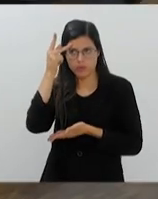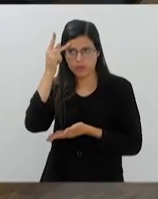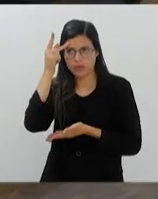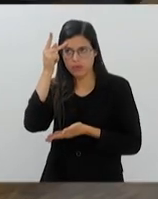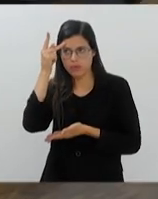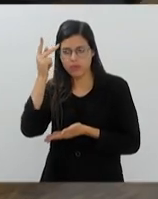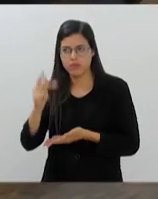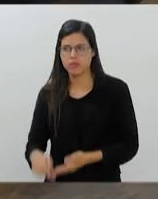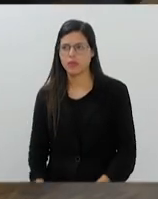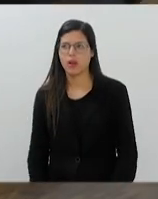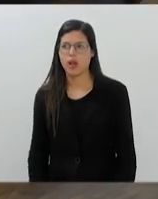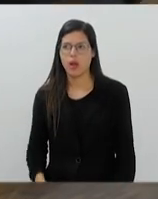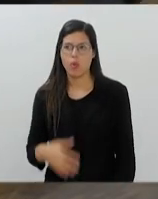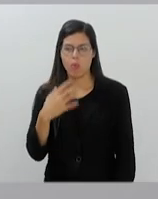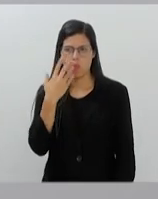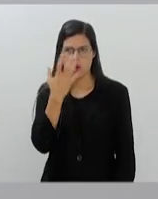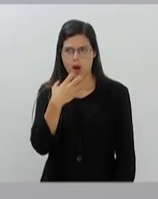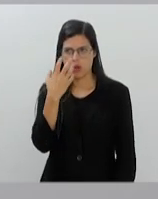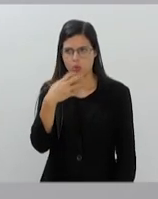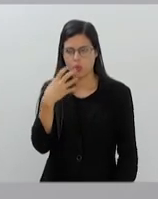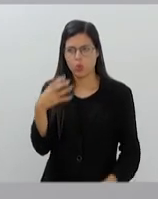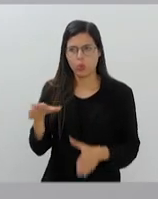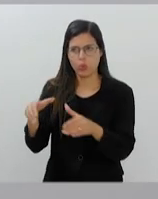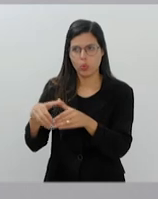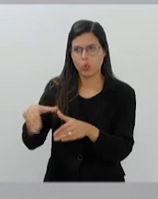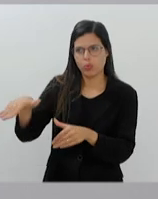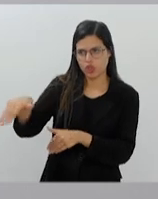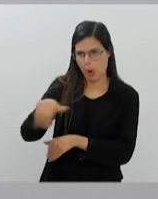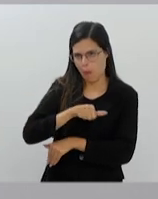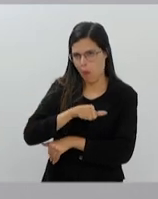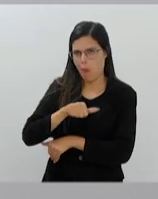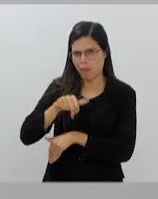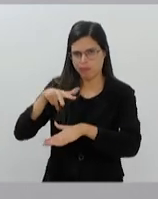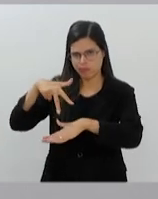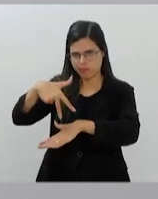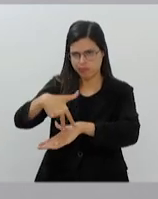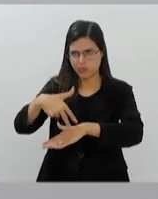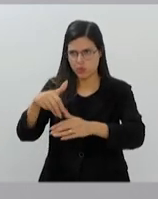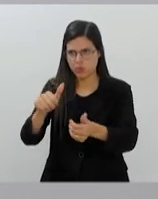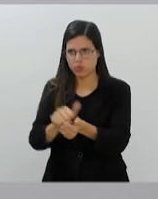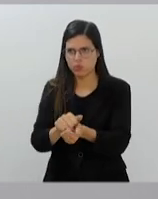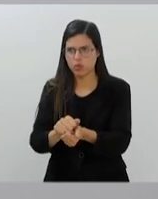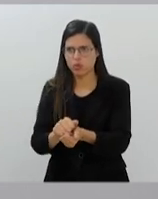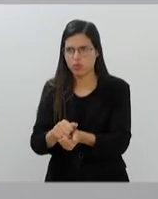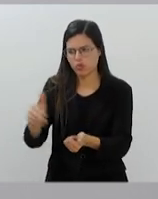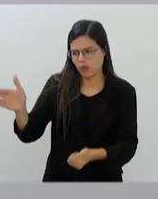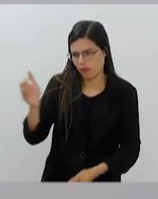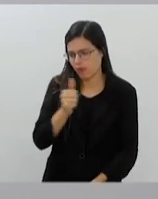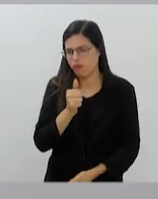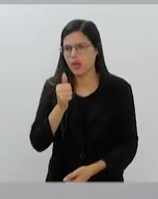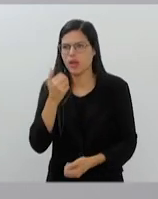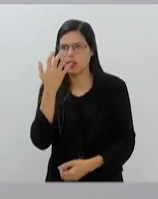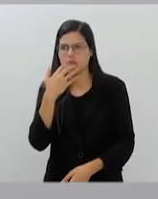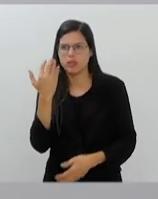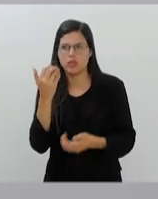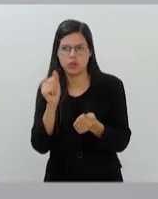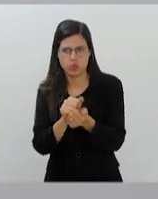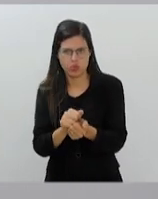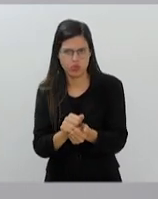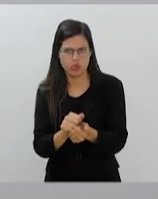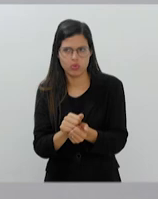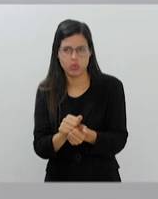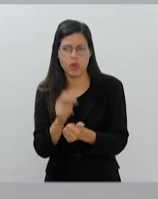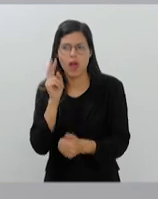Alguém chamou do grupo de pagode chamou ela para apresentar junto reconheceu ela ah Sobe aí para cantar com a gente aí